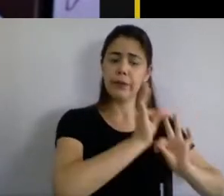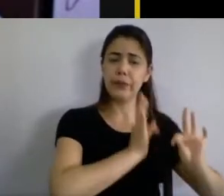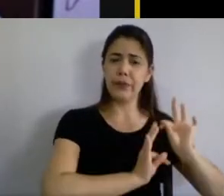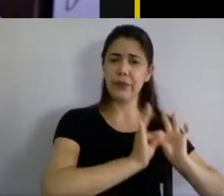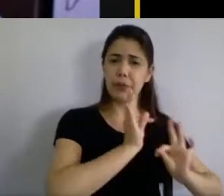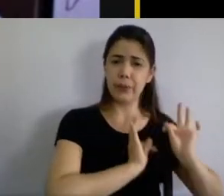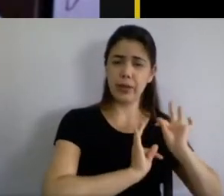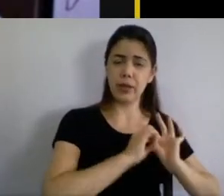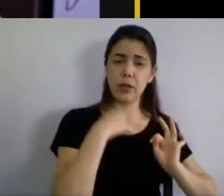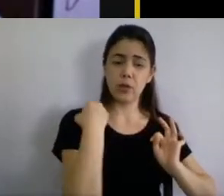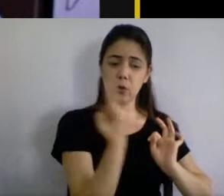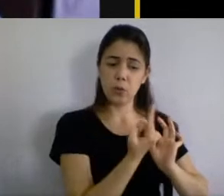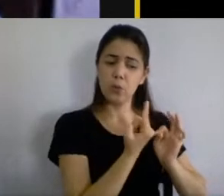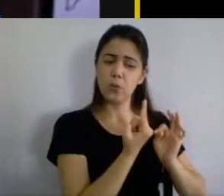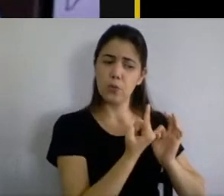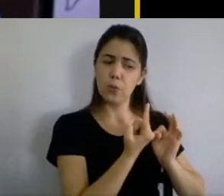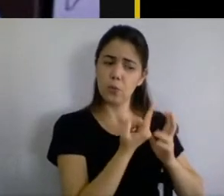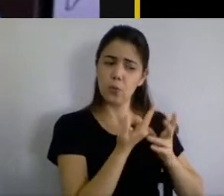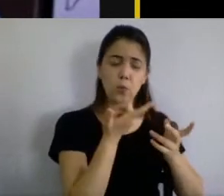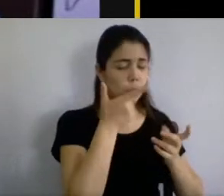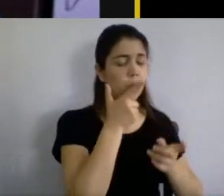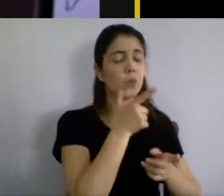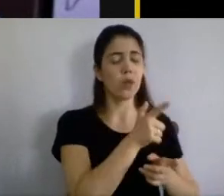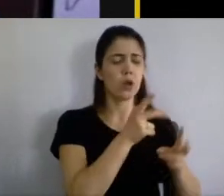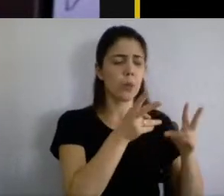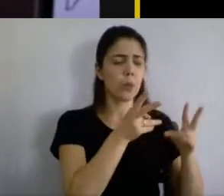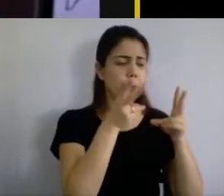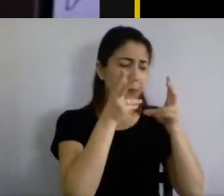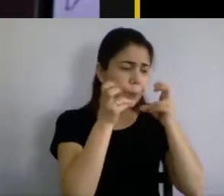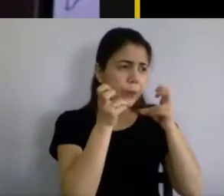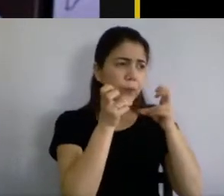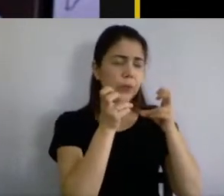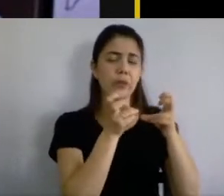também teorizar, no sentido de ver,